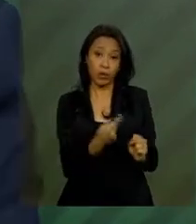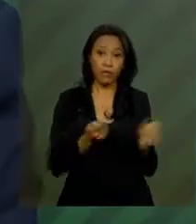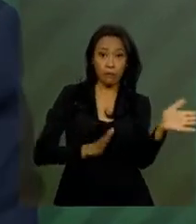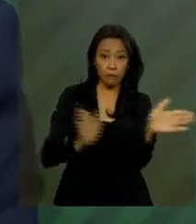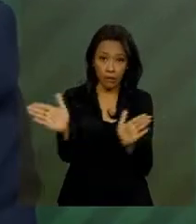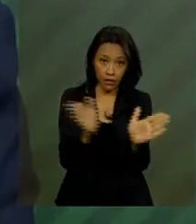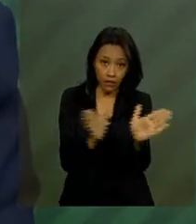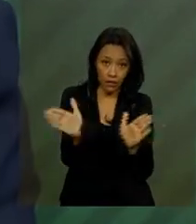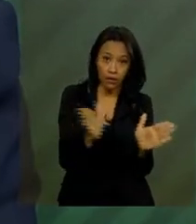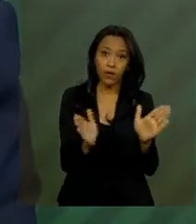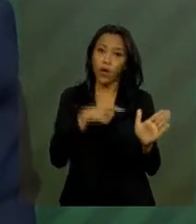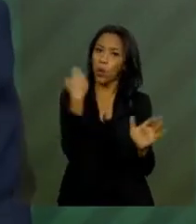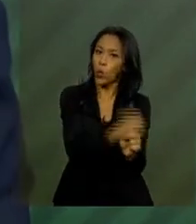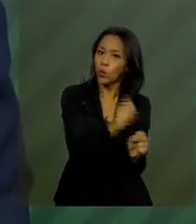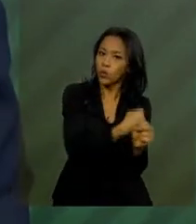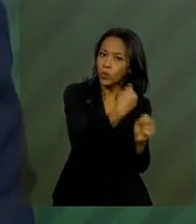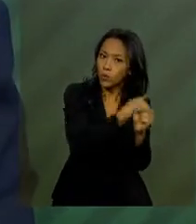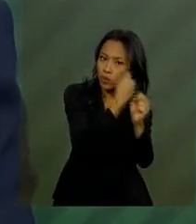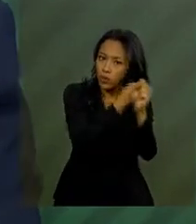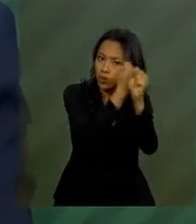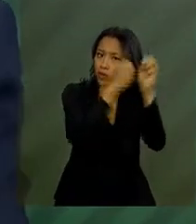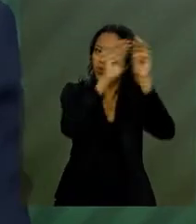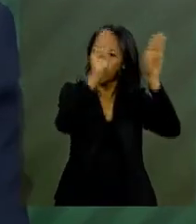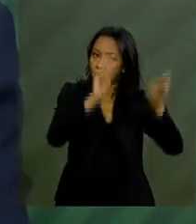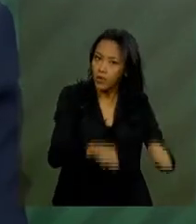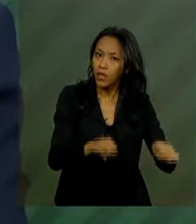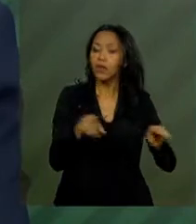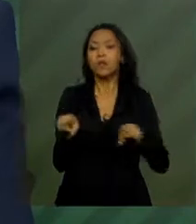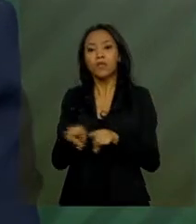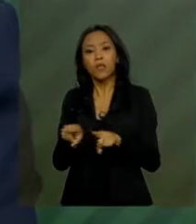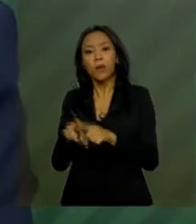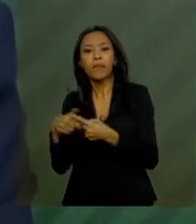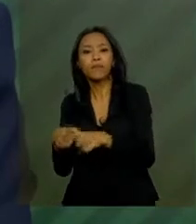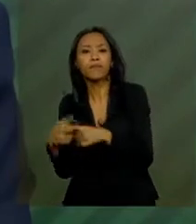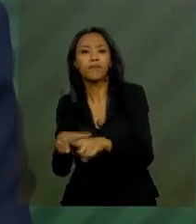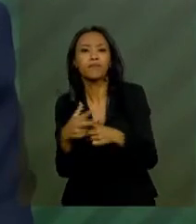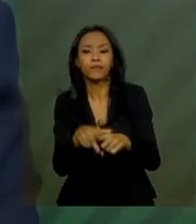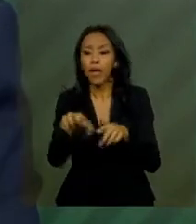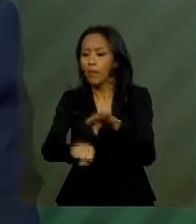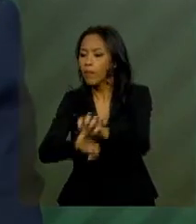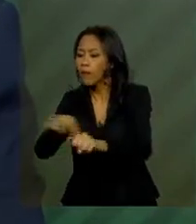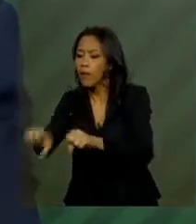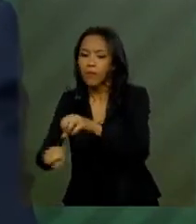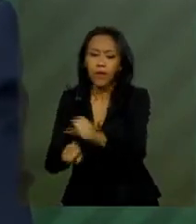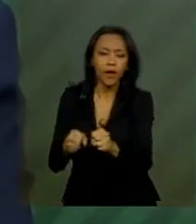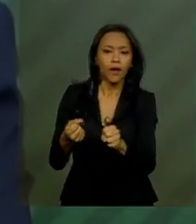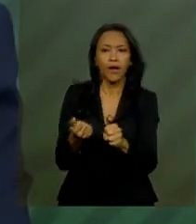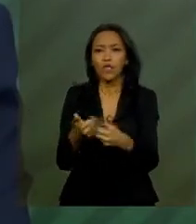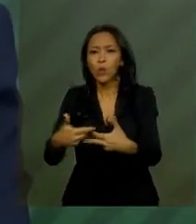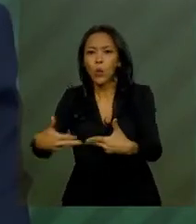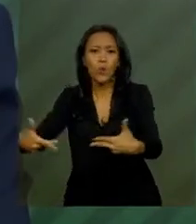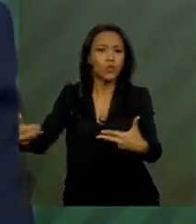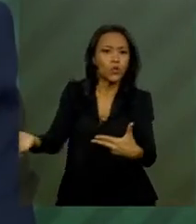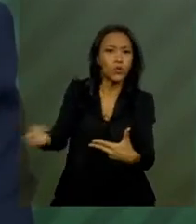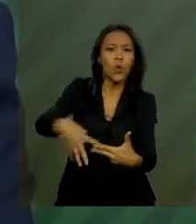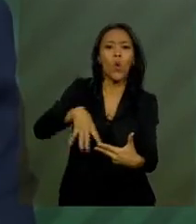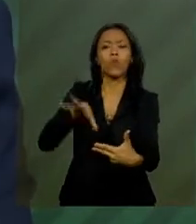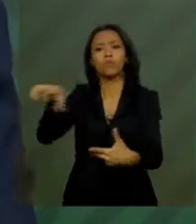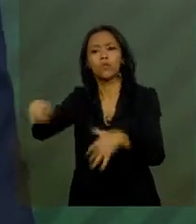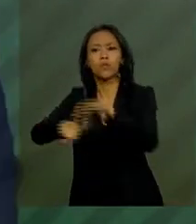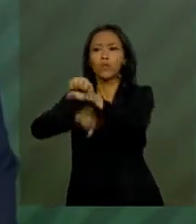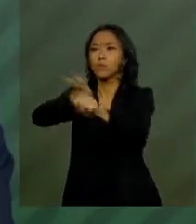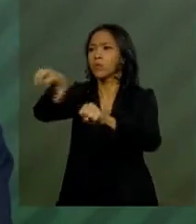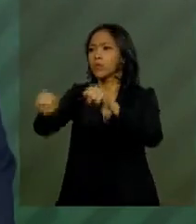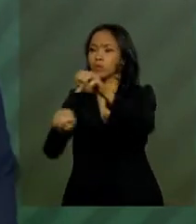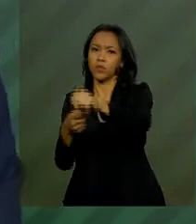obras de reconstrução é justamente a etapa de recomposição é do acervo de aquisição de novos acervos